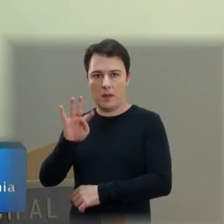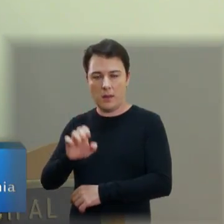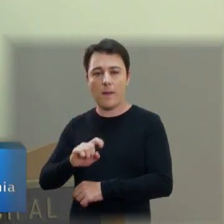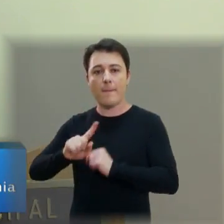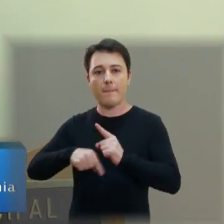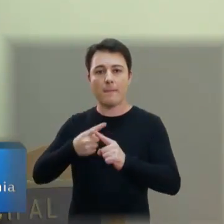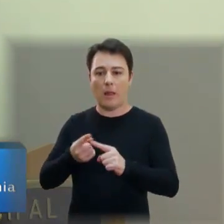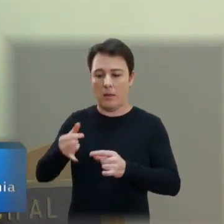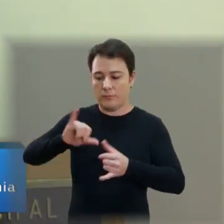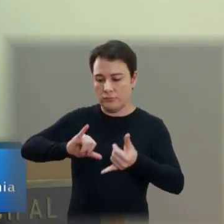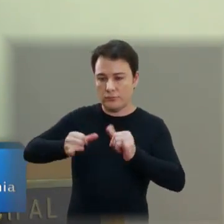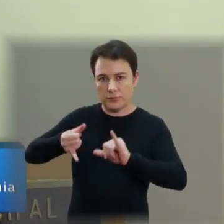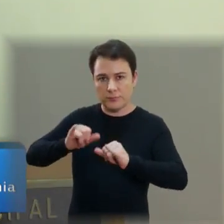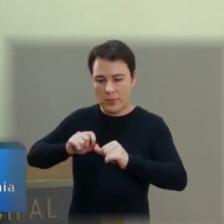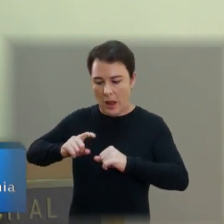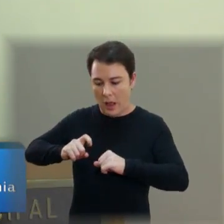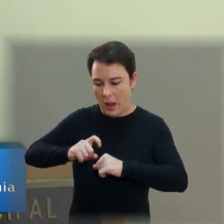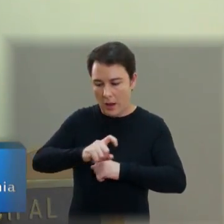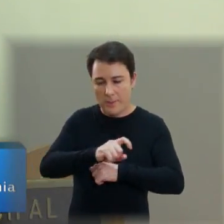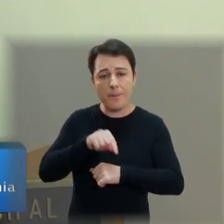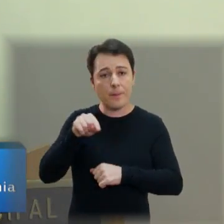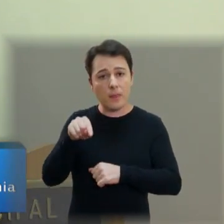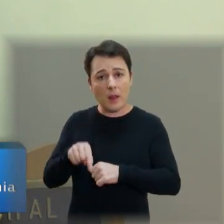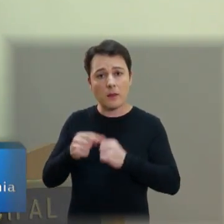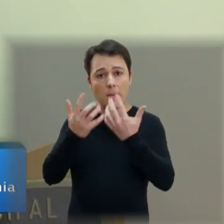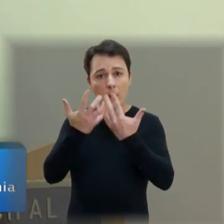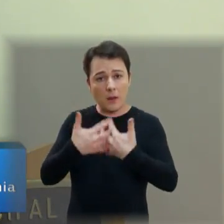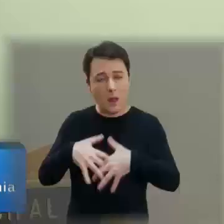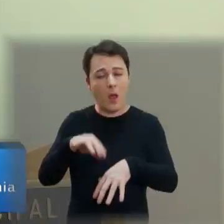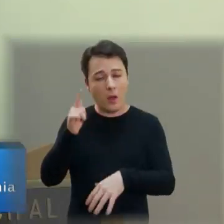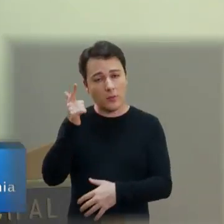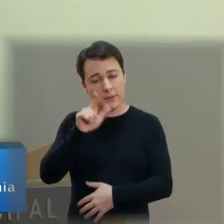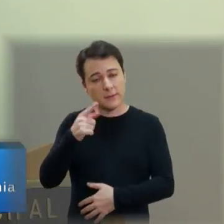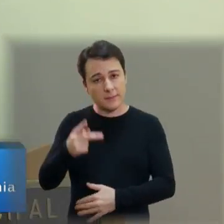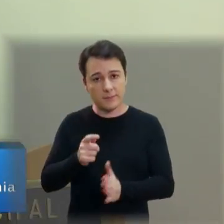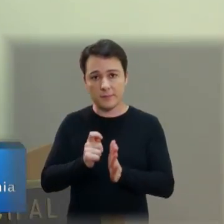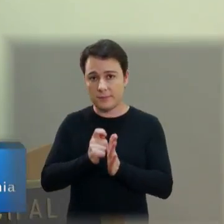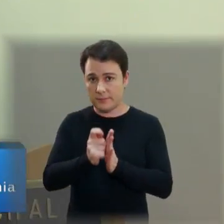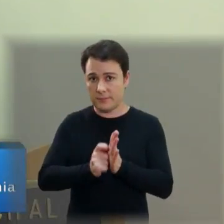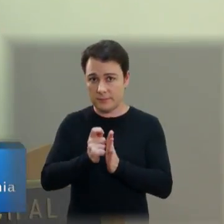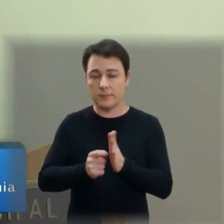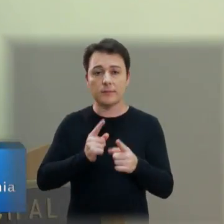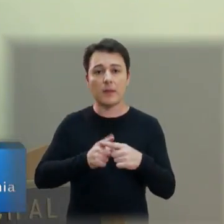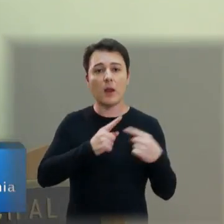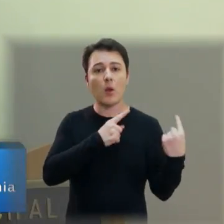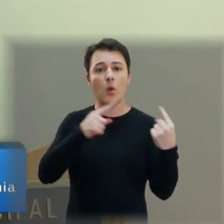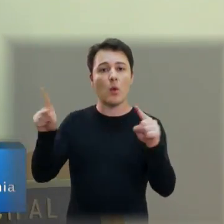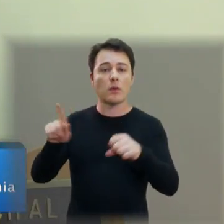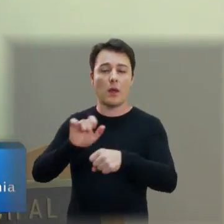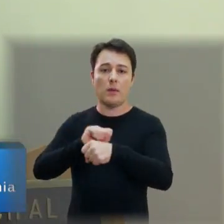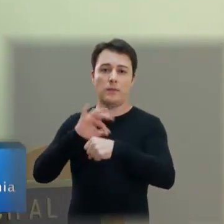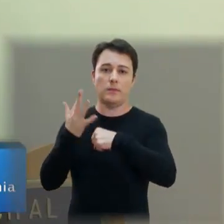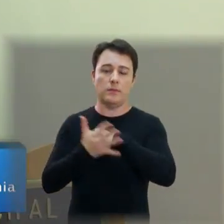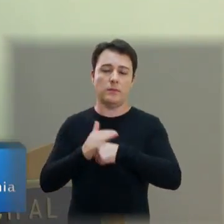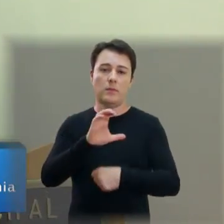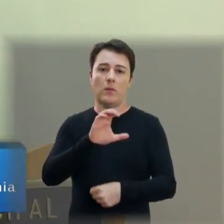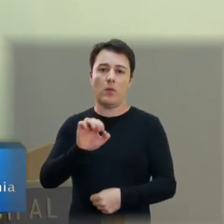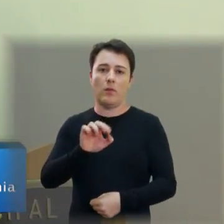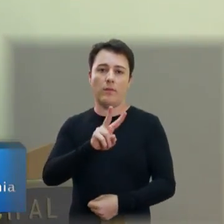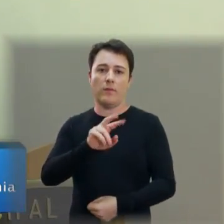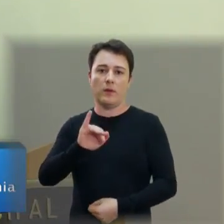do antígeno. Esse equipamento é mais uma grande conquista de Araraquara no enfrentamento da pandemia do